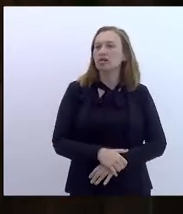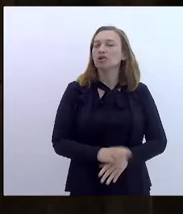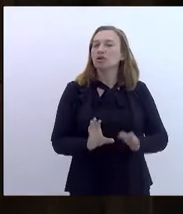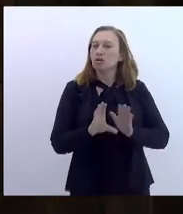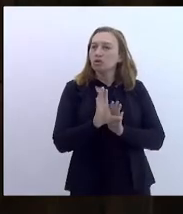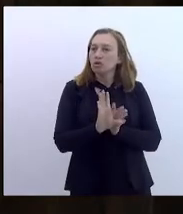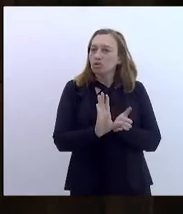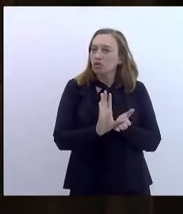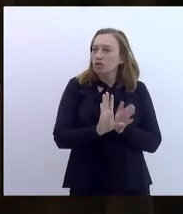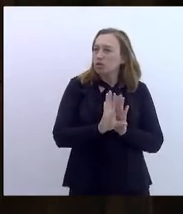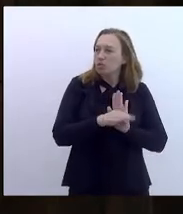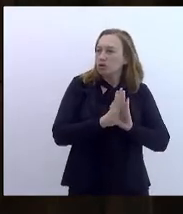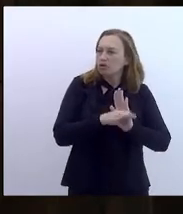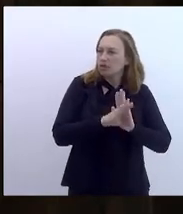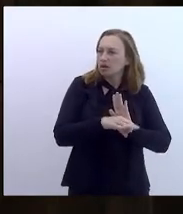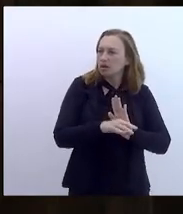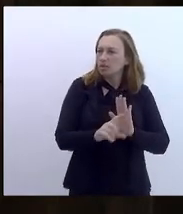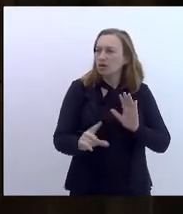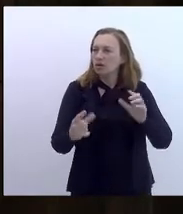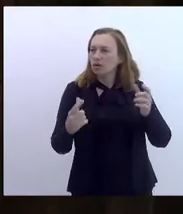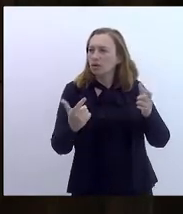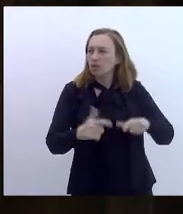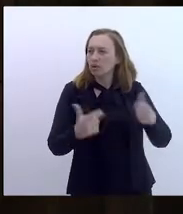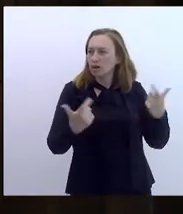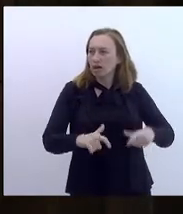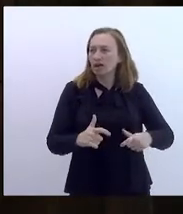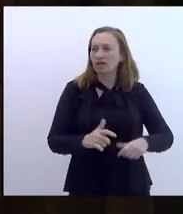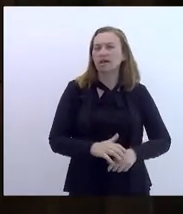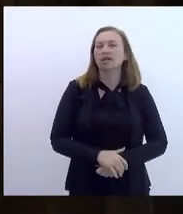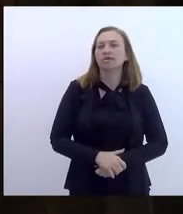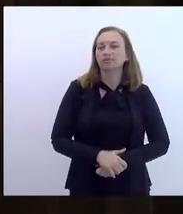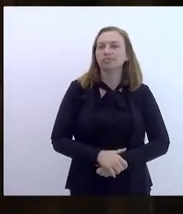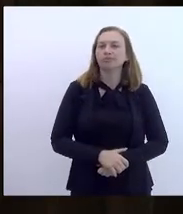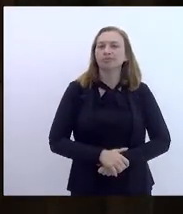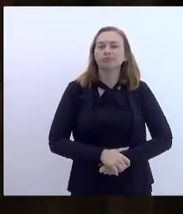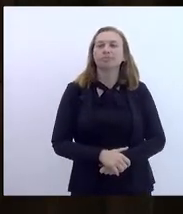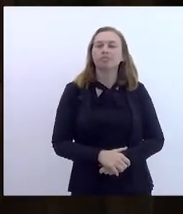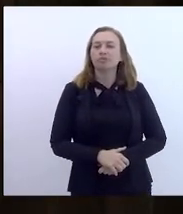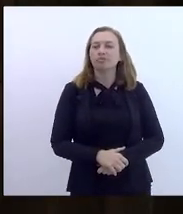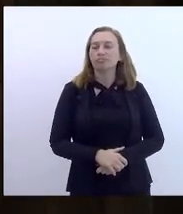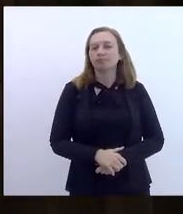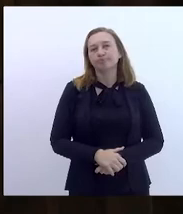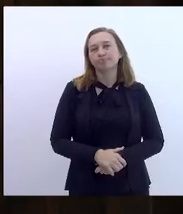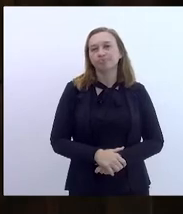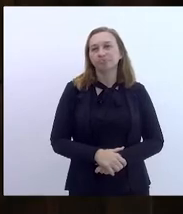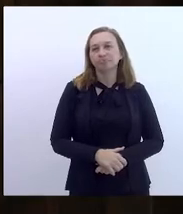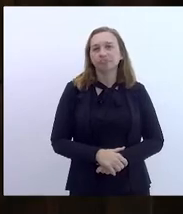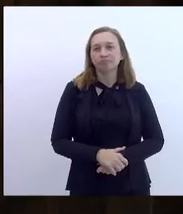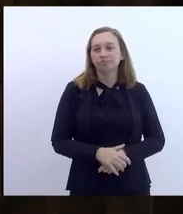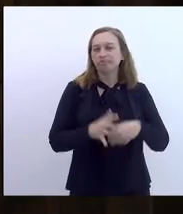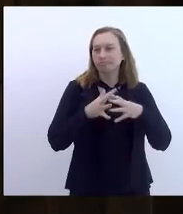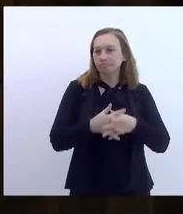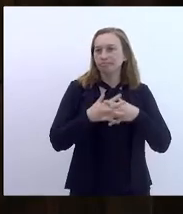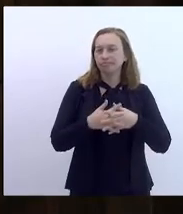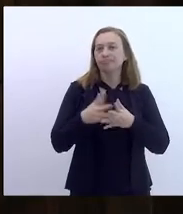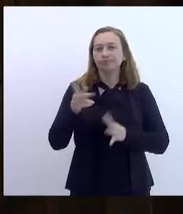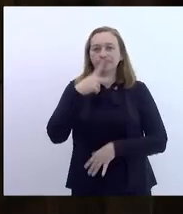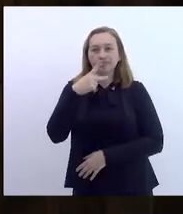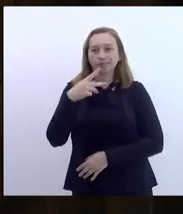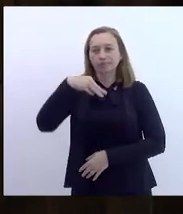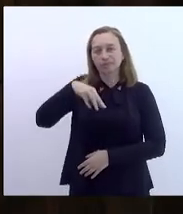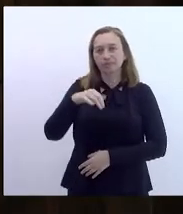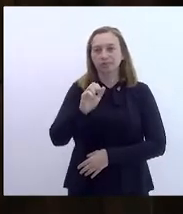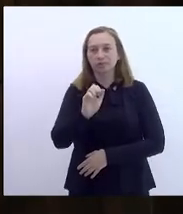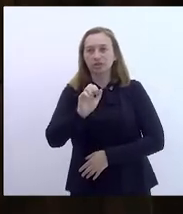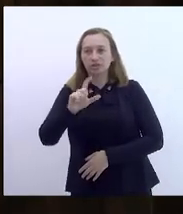só também trabalhador da Fiocruz né então polícia até Deve ter rolado essa confusão aí na hora da fala da Michele